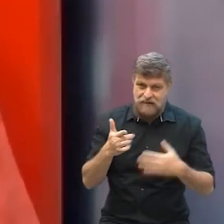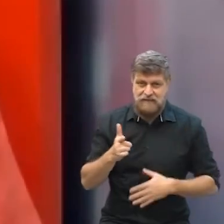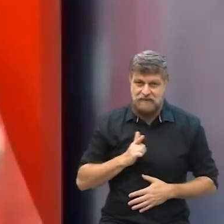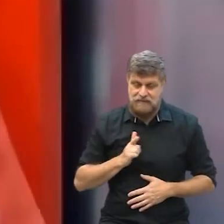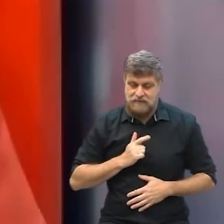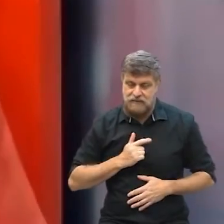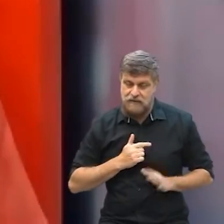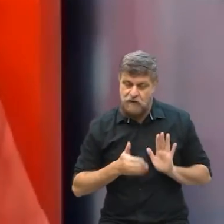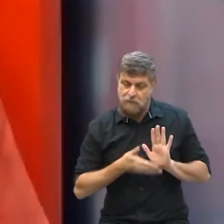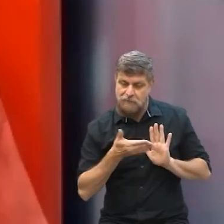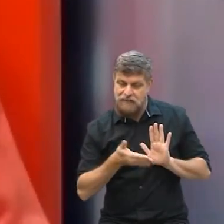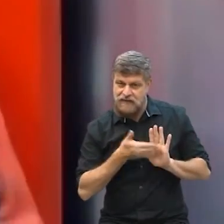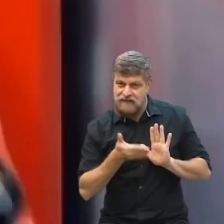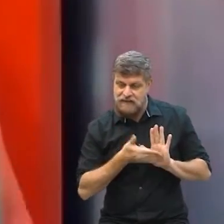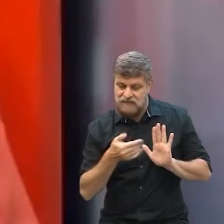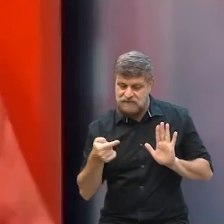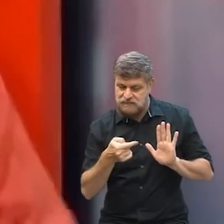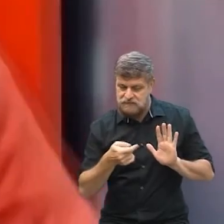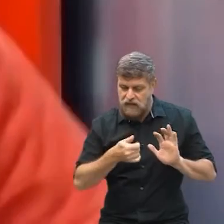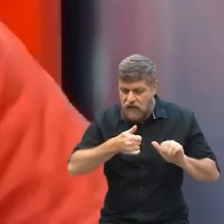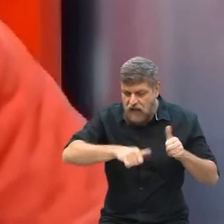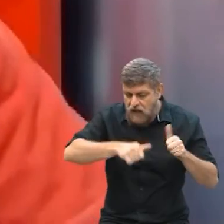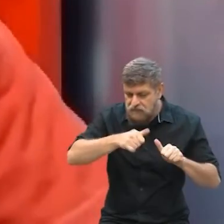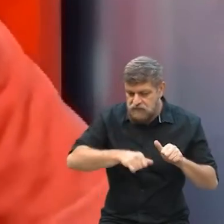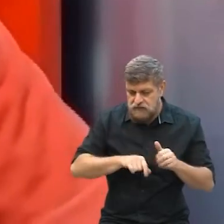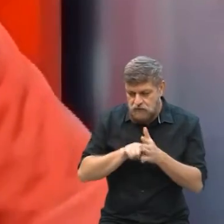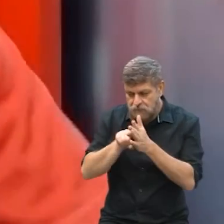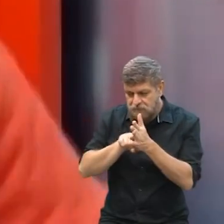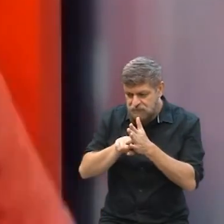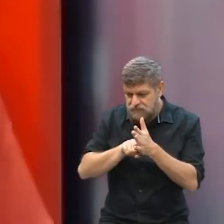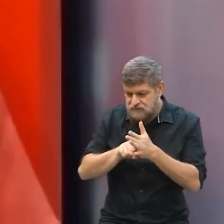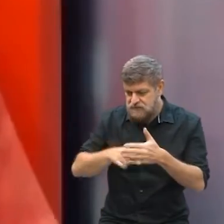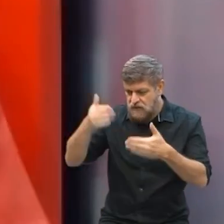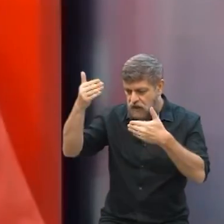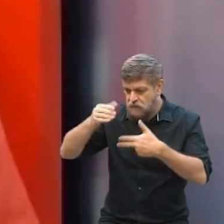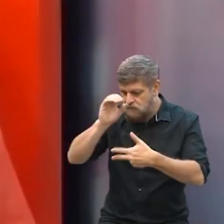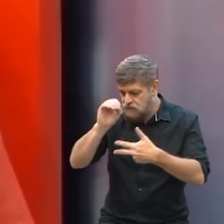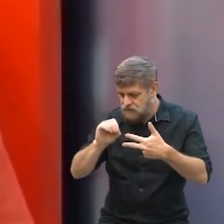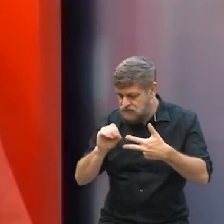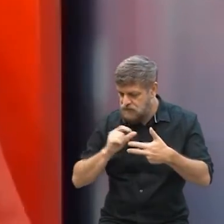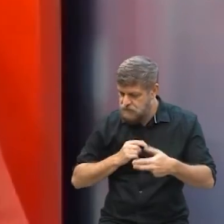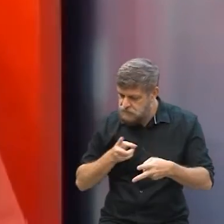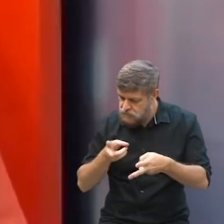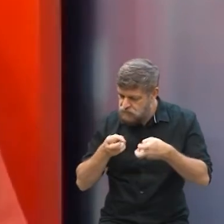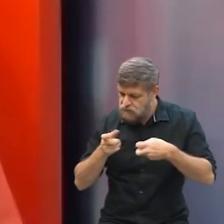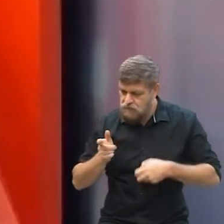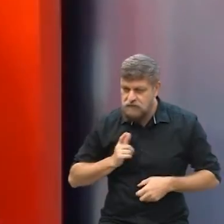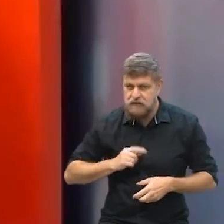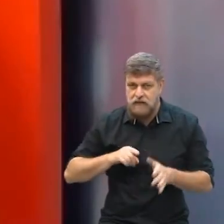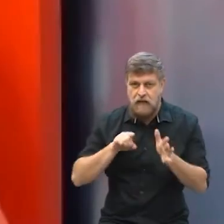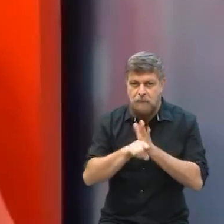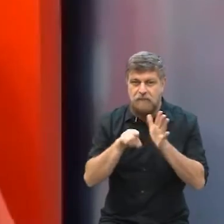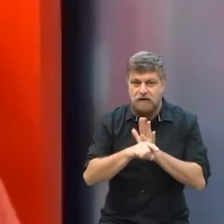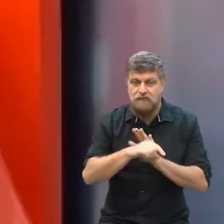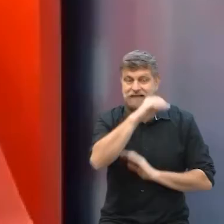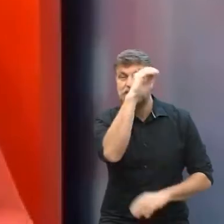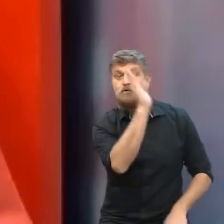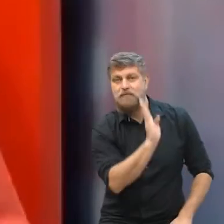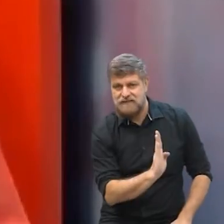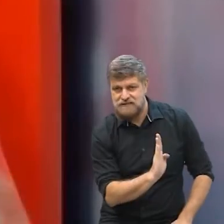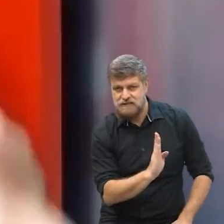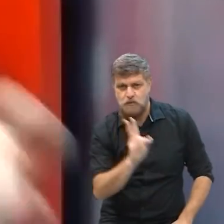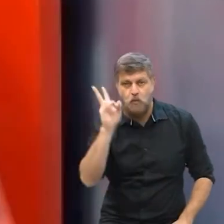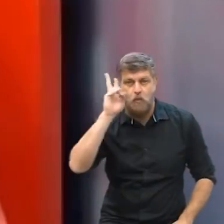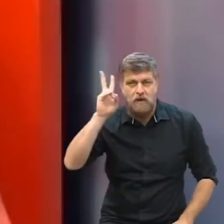uma tendência, analisando as provas do Enem, de você encontrar um pouco mais de questões de história do Brasil. A